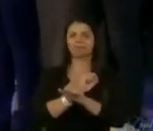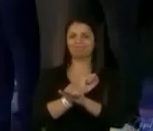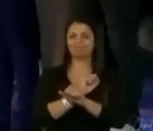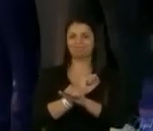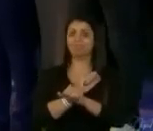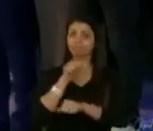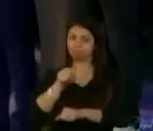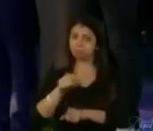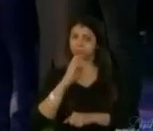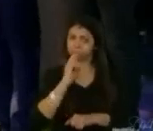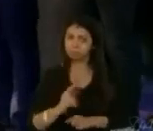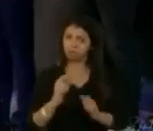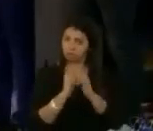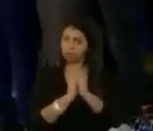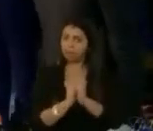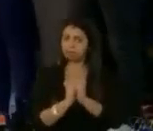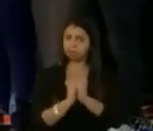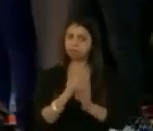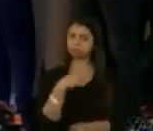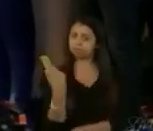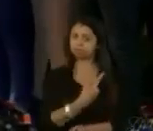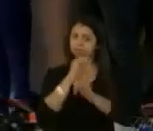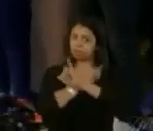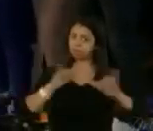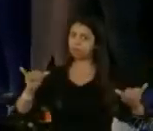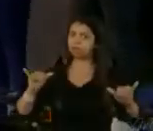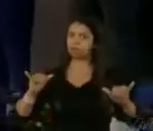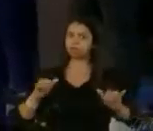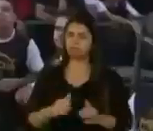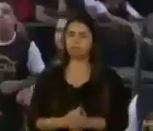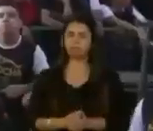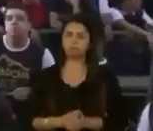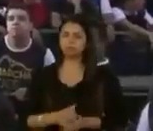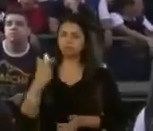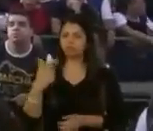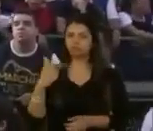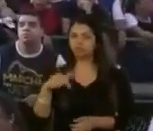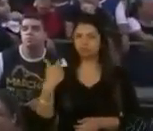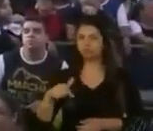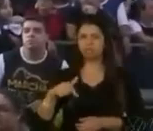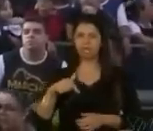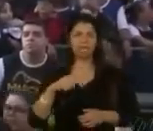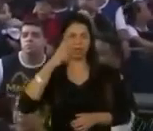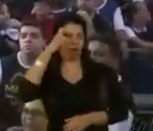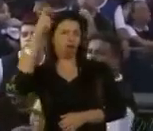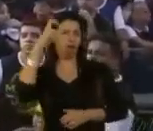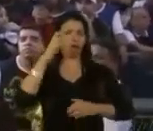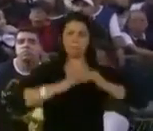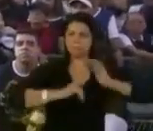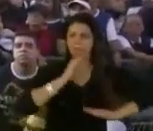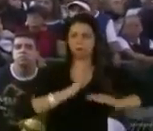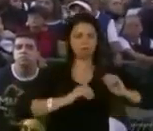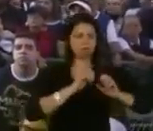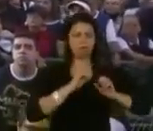vou dizer amém aí, irmão. Nós estamos declarando aqui. Não vai ter gênio da informática que vai